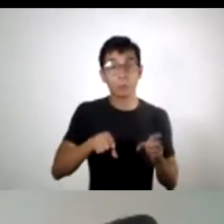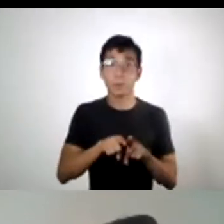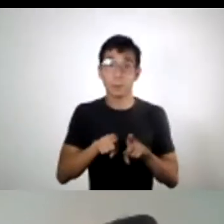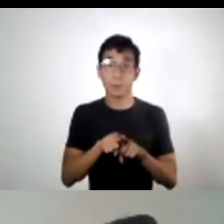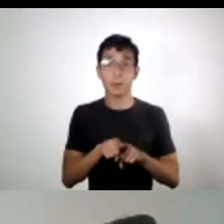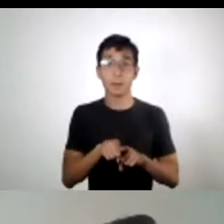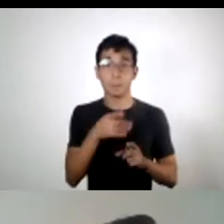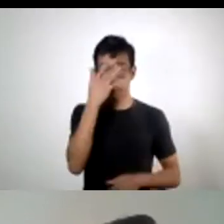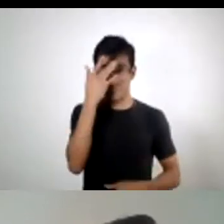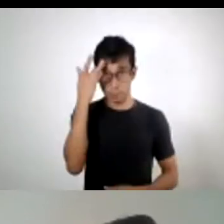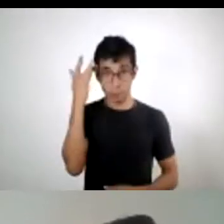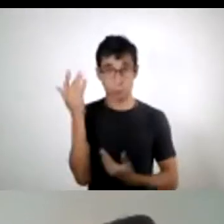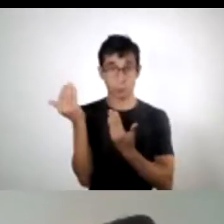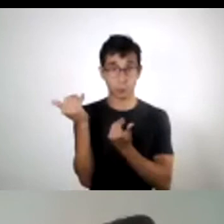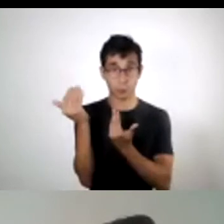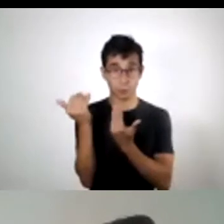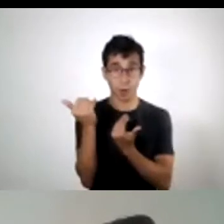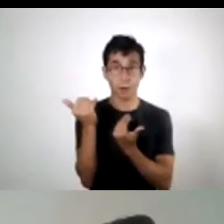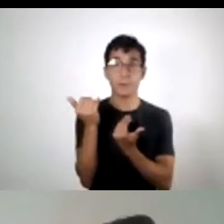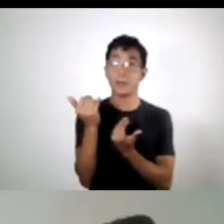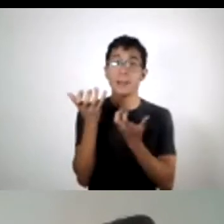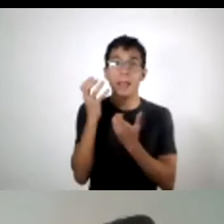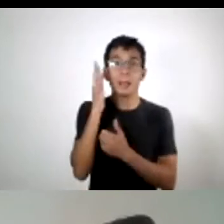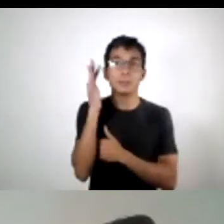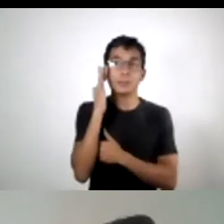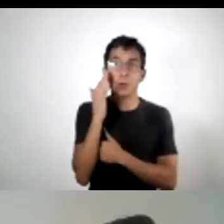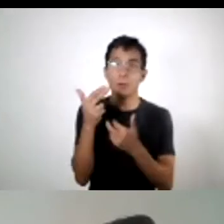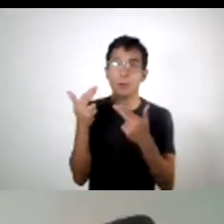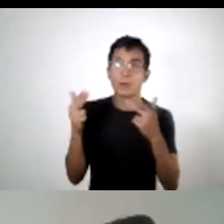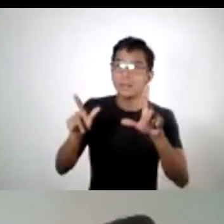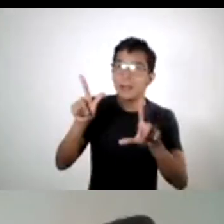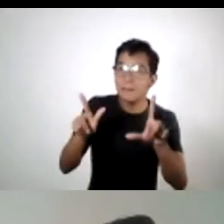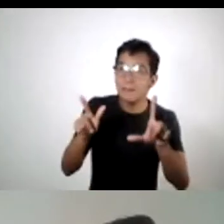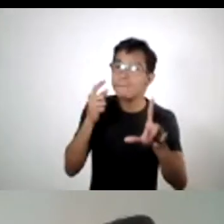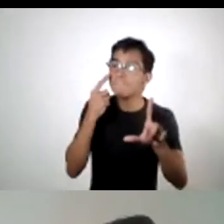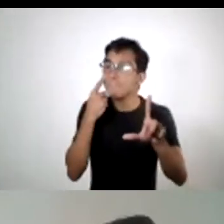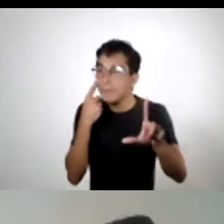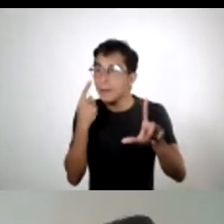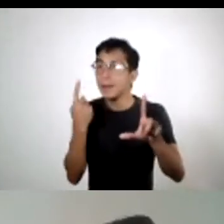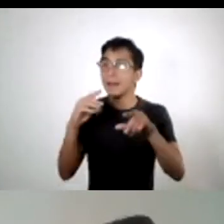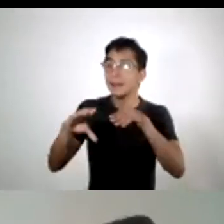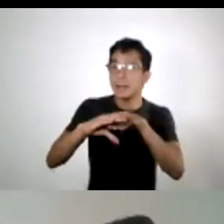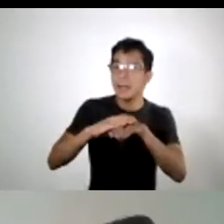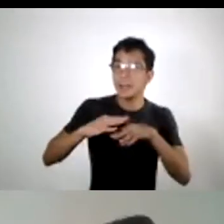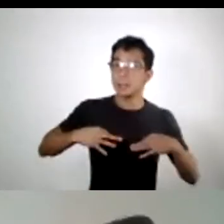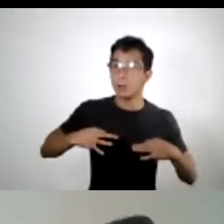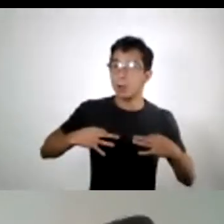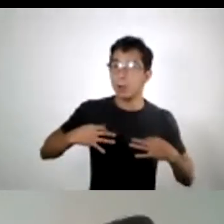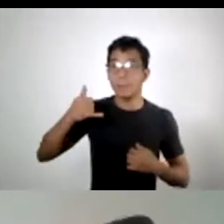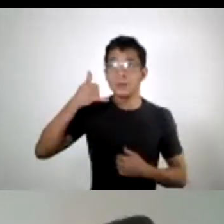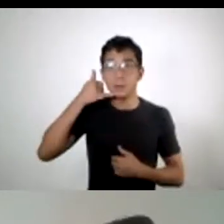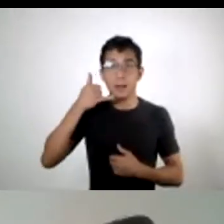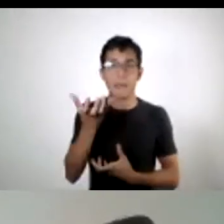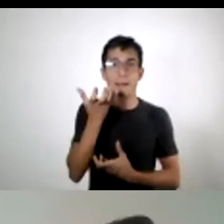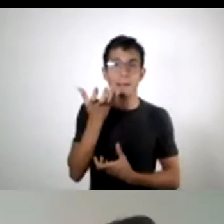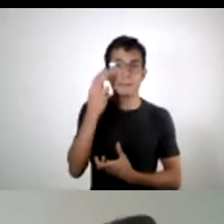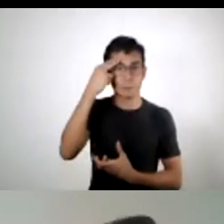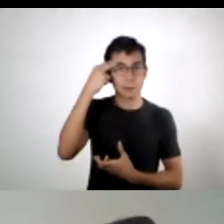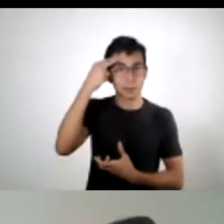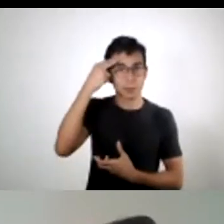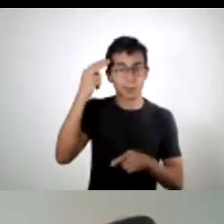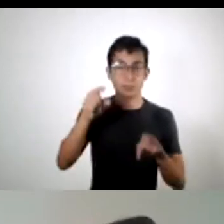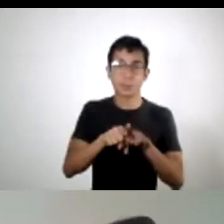na televisão, né? As pessoas veem tênis, veem roupas, veem celular, e os jovens também têm direito, né? Os